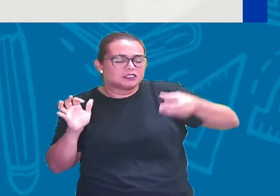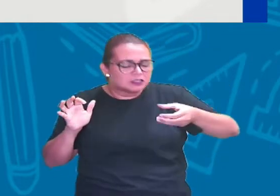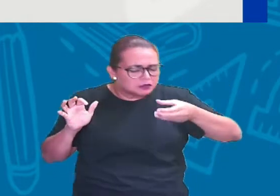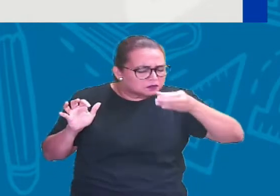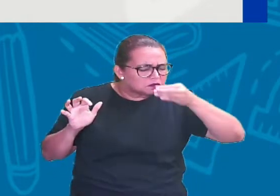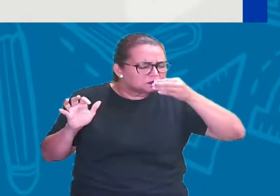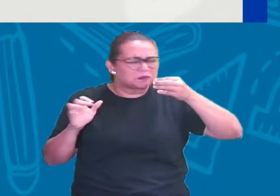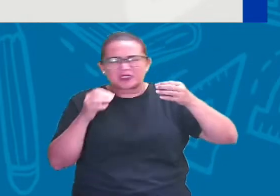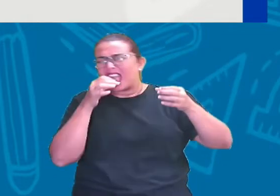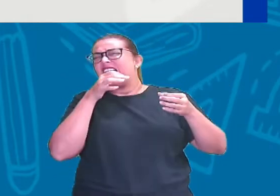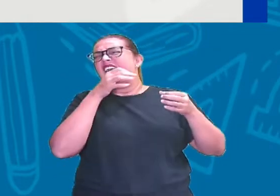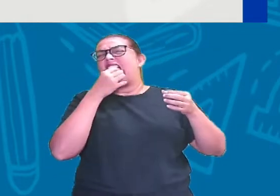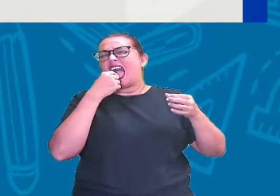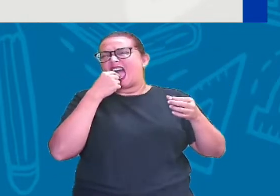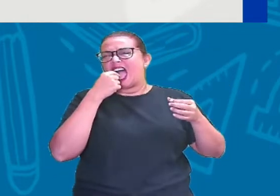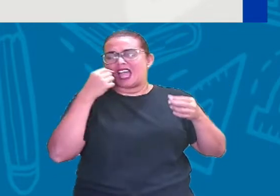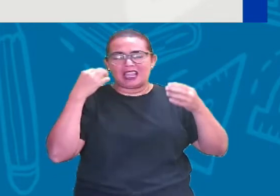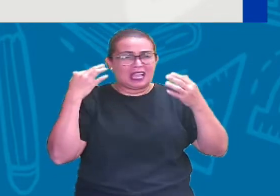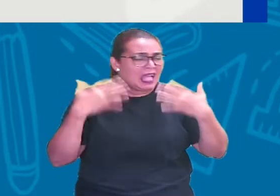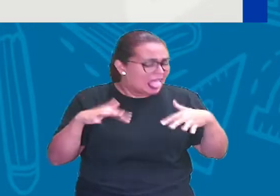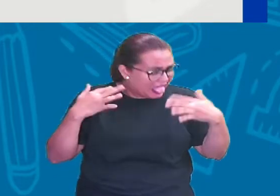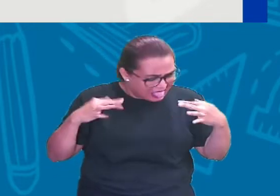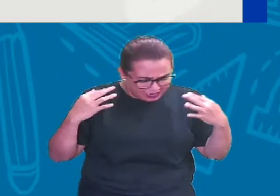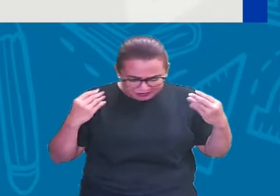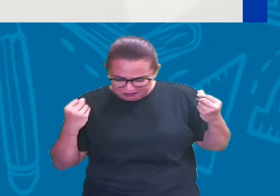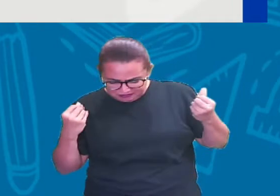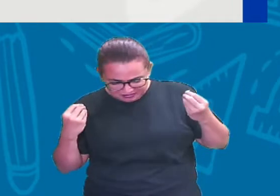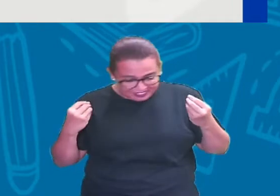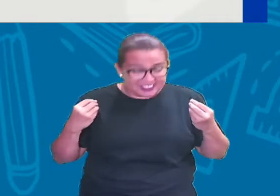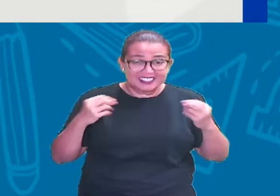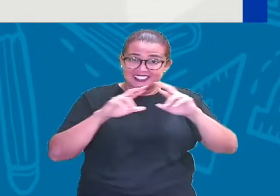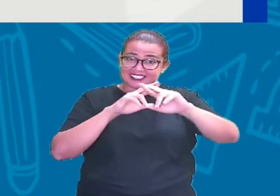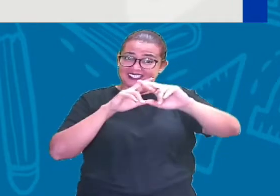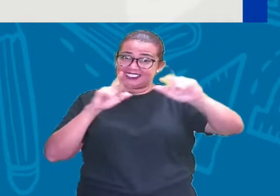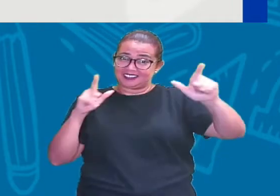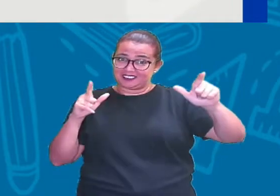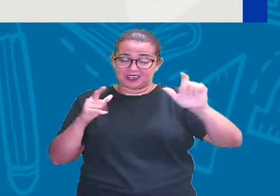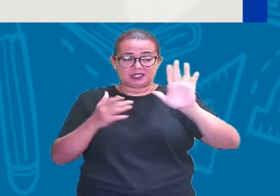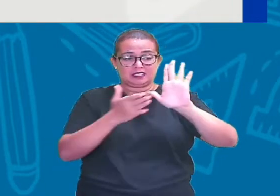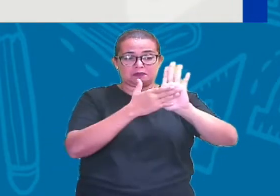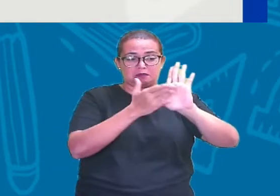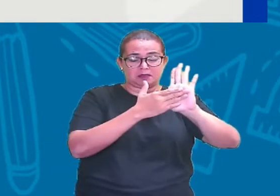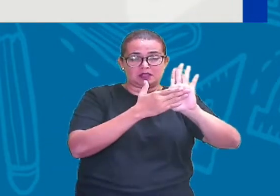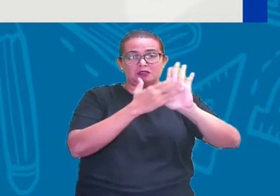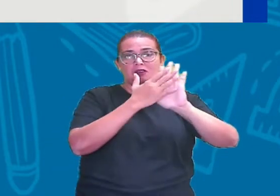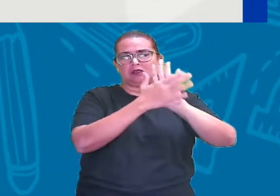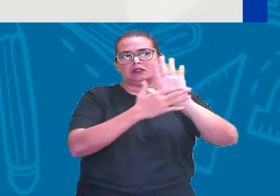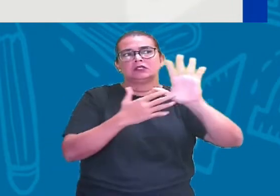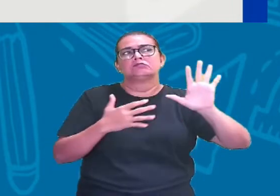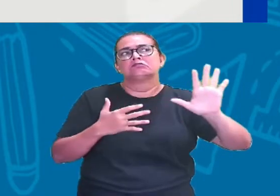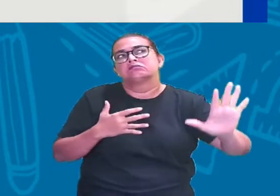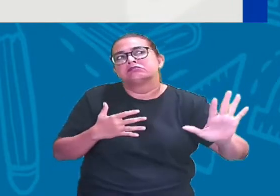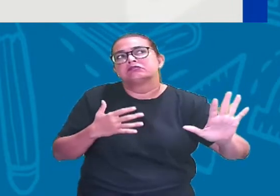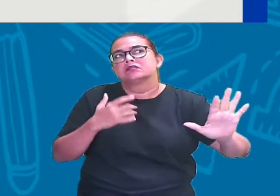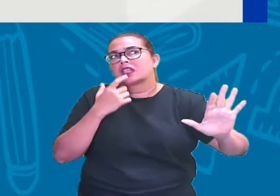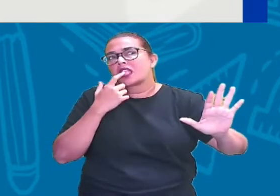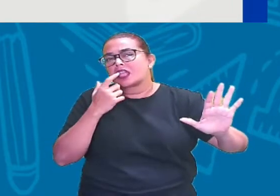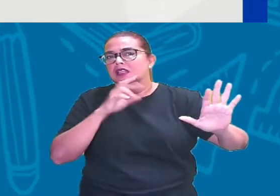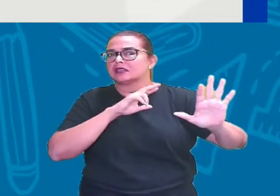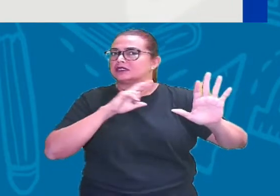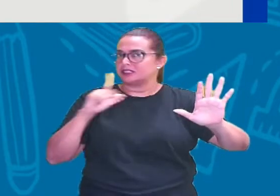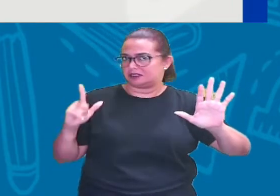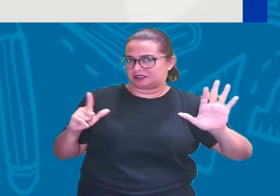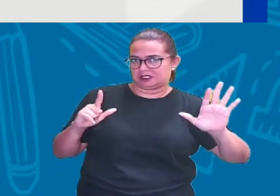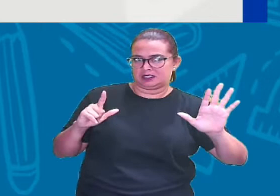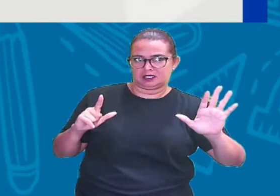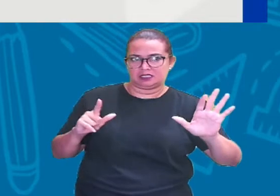sensível a certa temperatura, diferente da nossa mão, né? Tá bom? Mas, pois bem, então, quando você tem um café e você